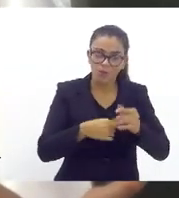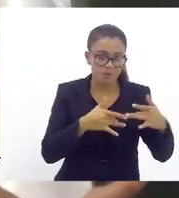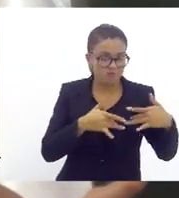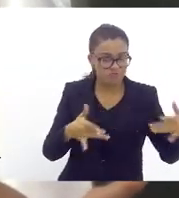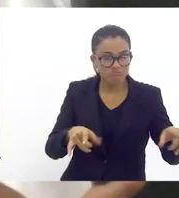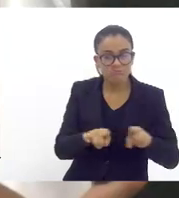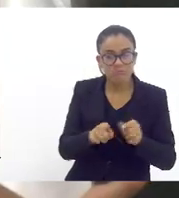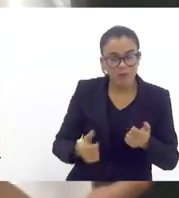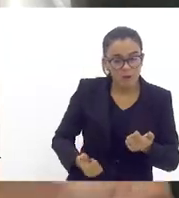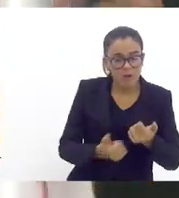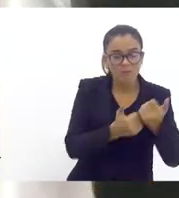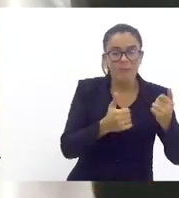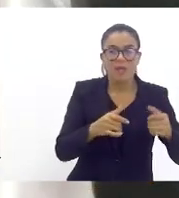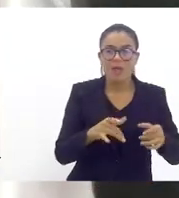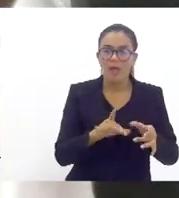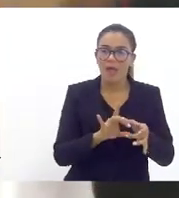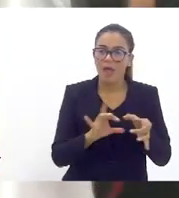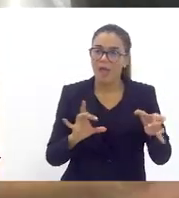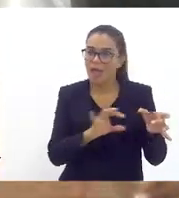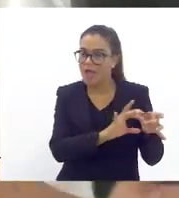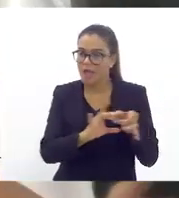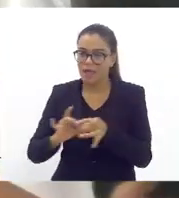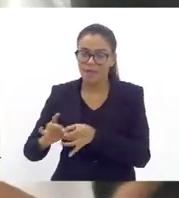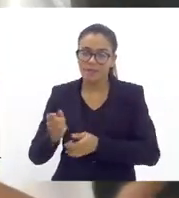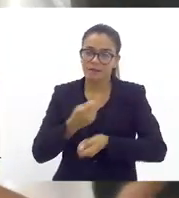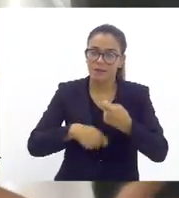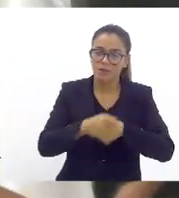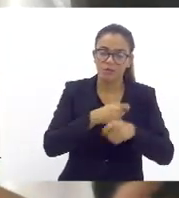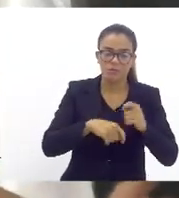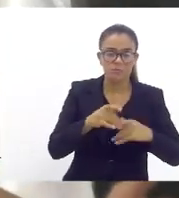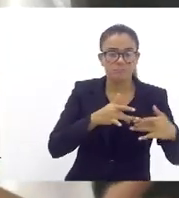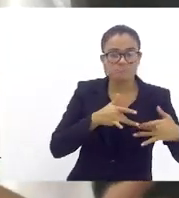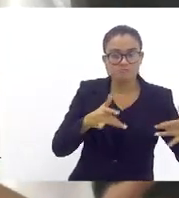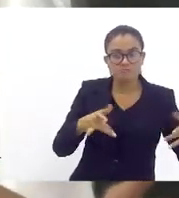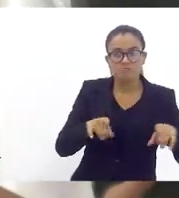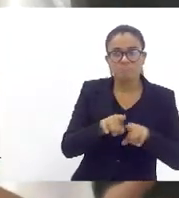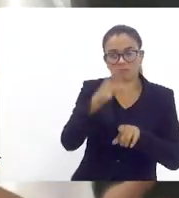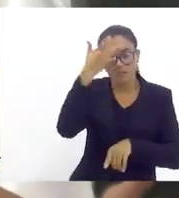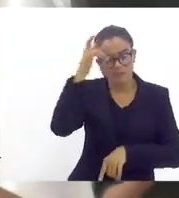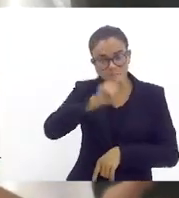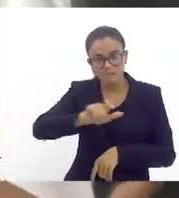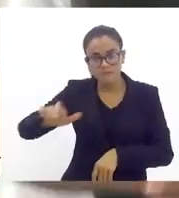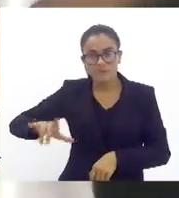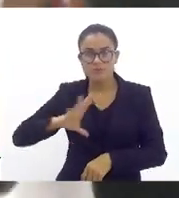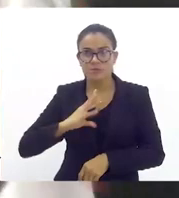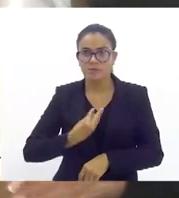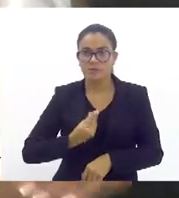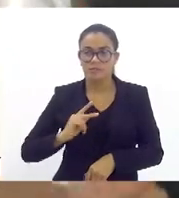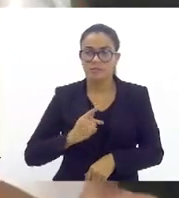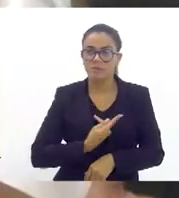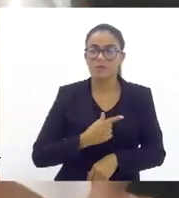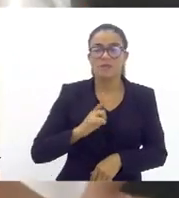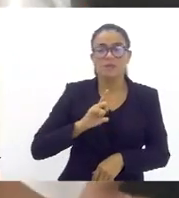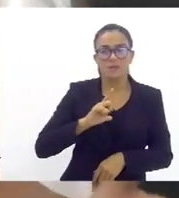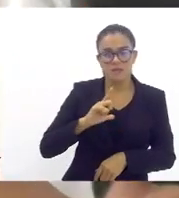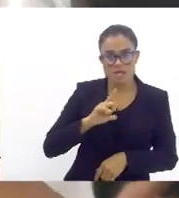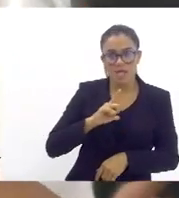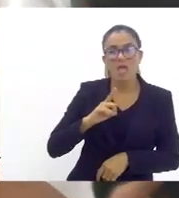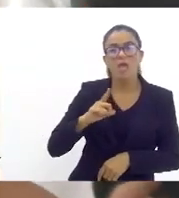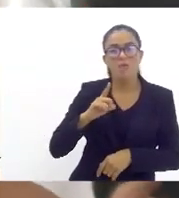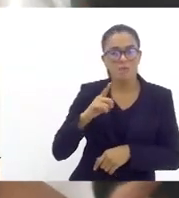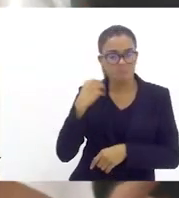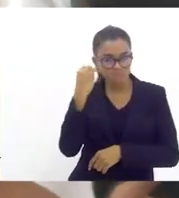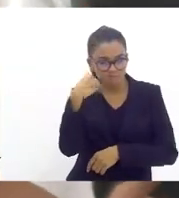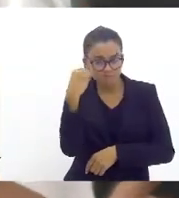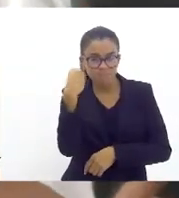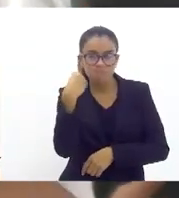e fomentar redes de economia solidária com perspectiva progressista para pessoas transexuais e travestis. Nós já temos essa expertise,